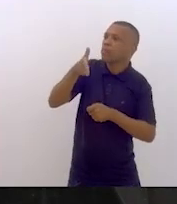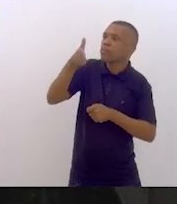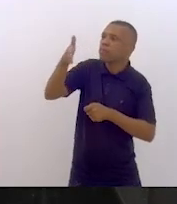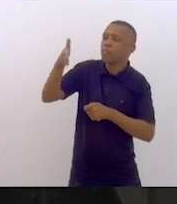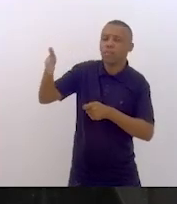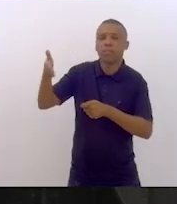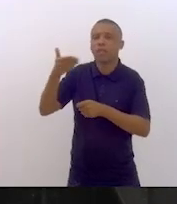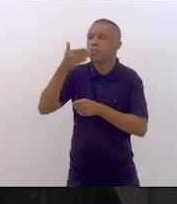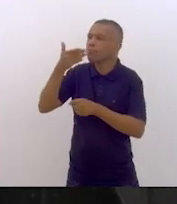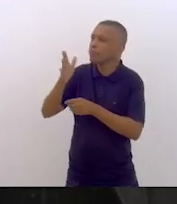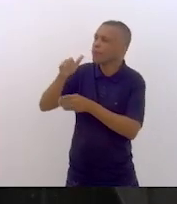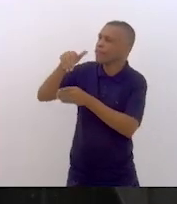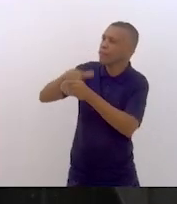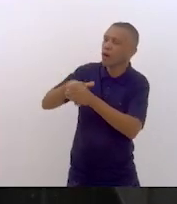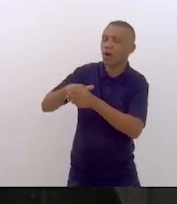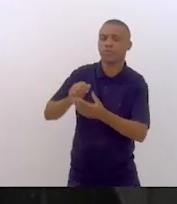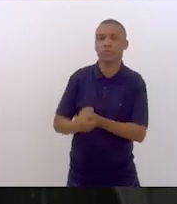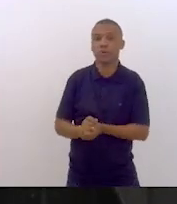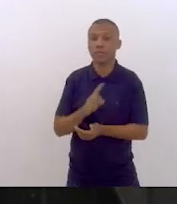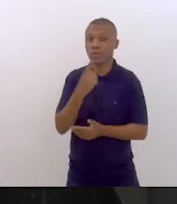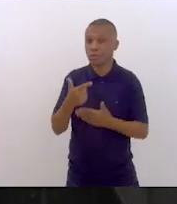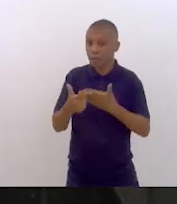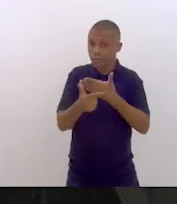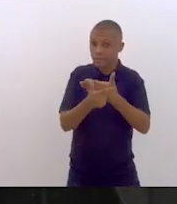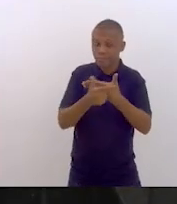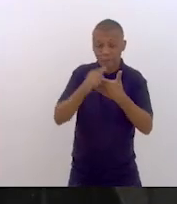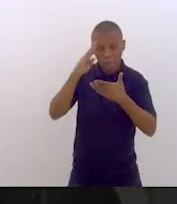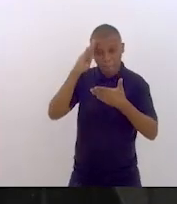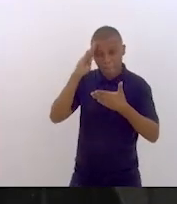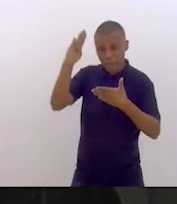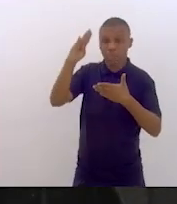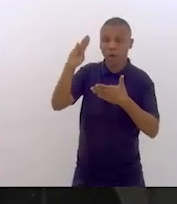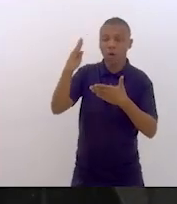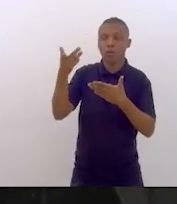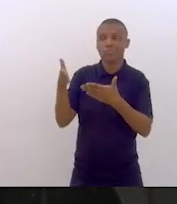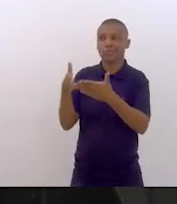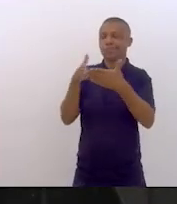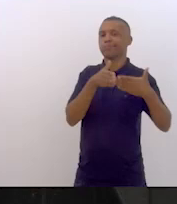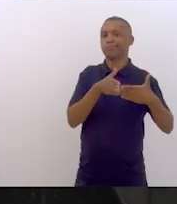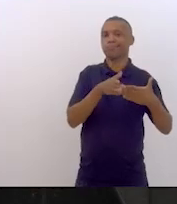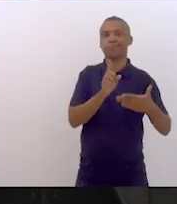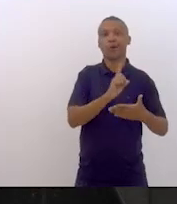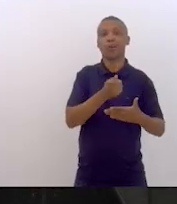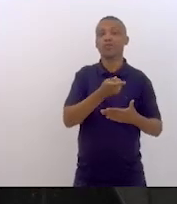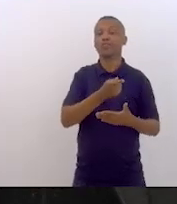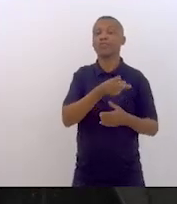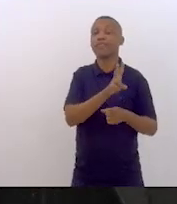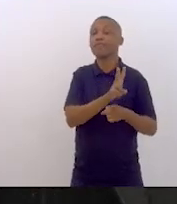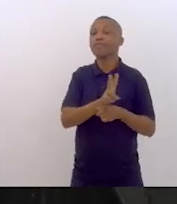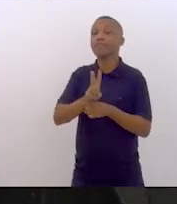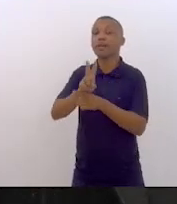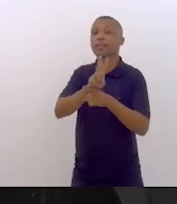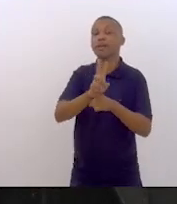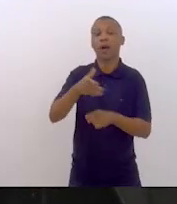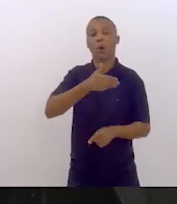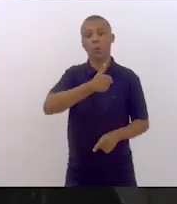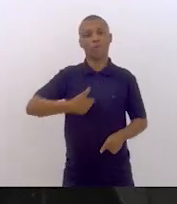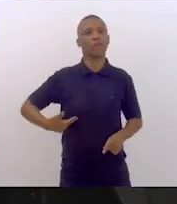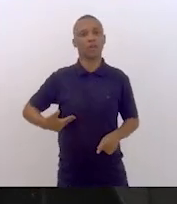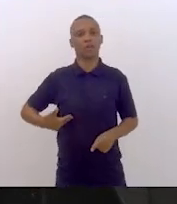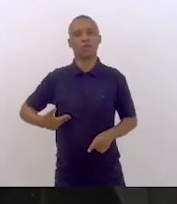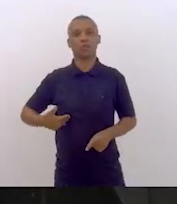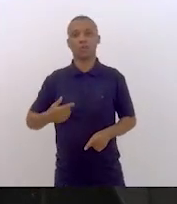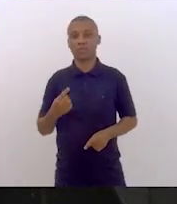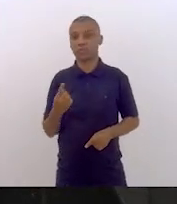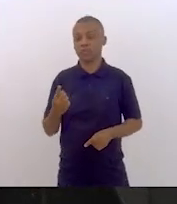nos tira da função precípua de fiscalizar O Poder Executivo com